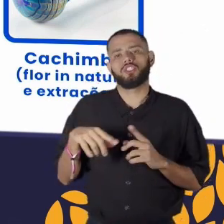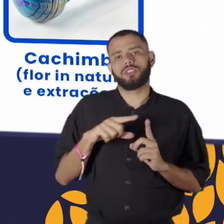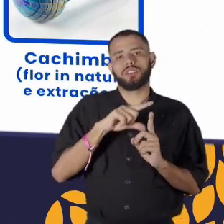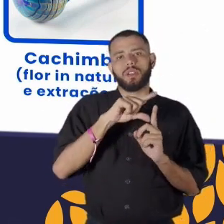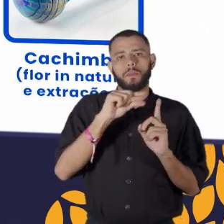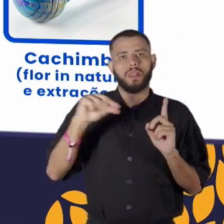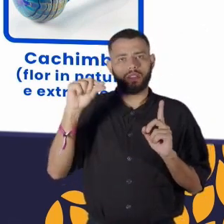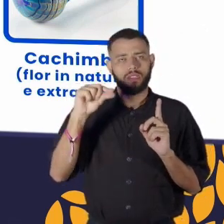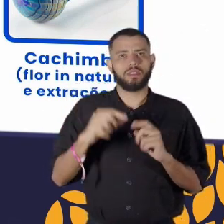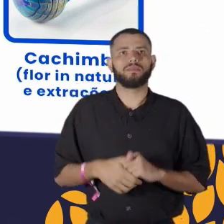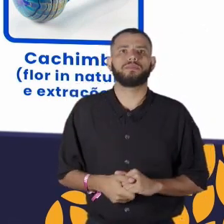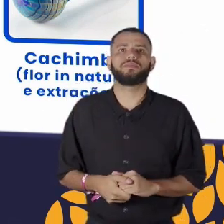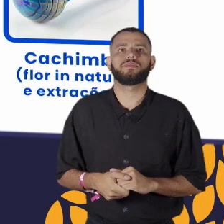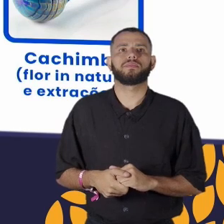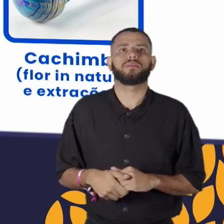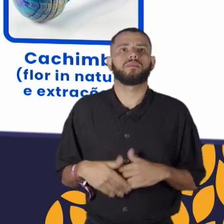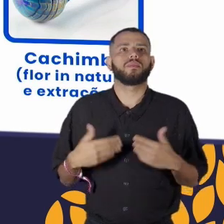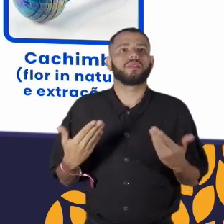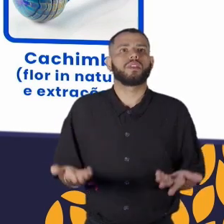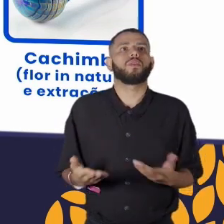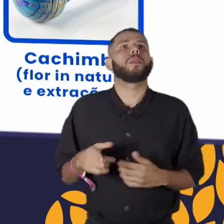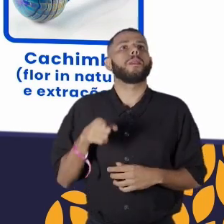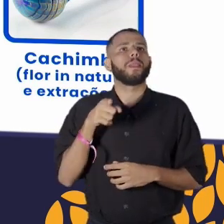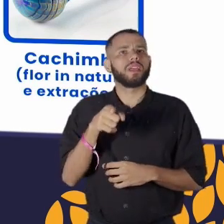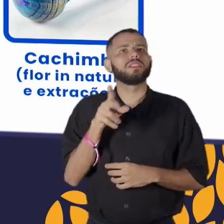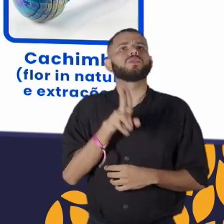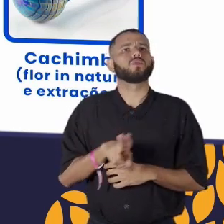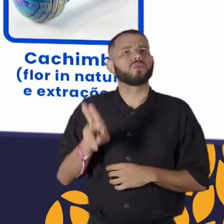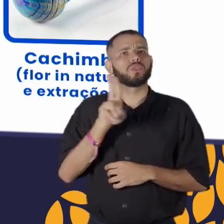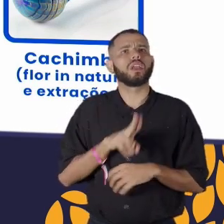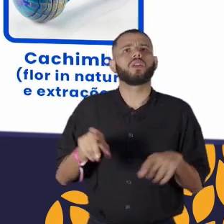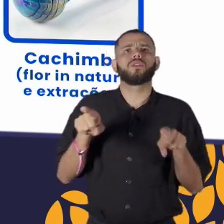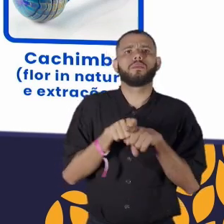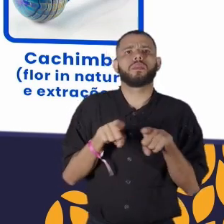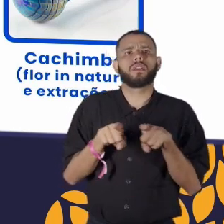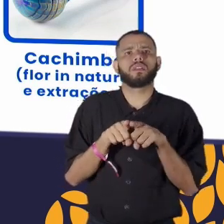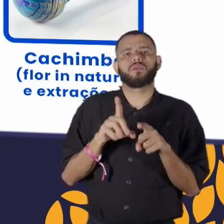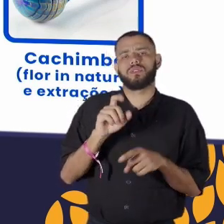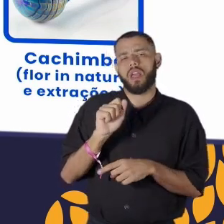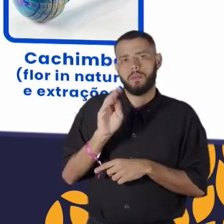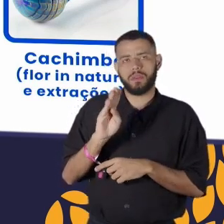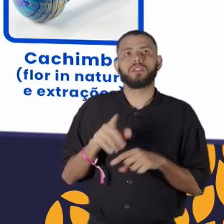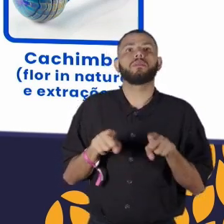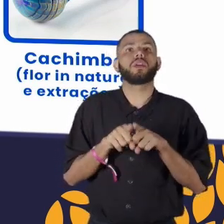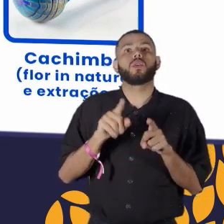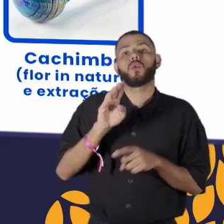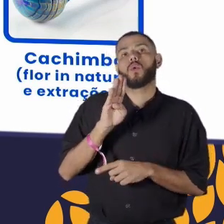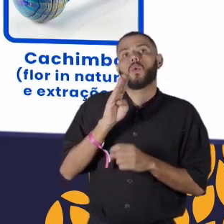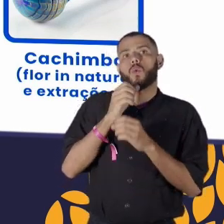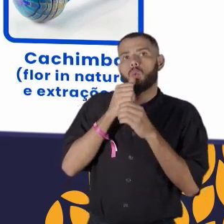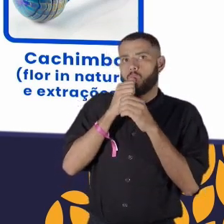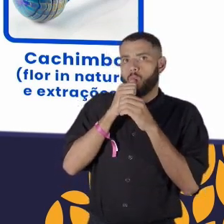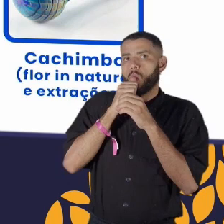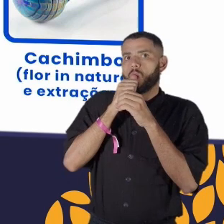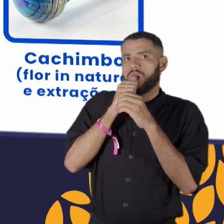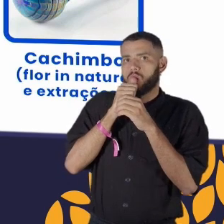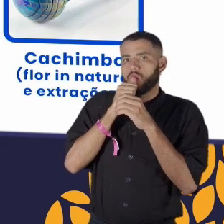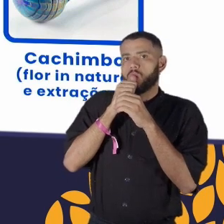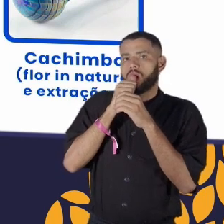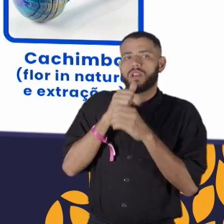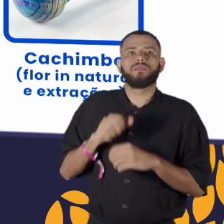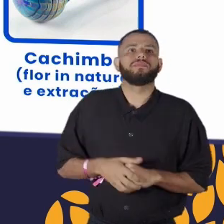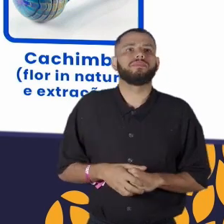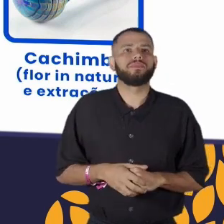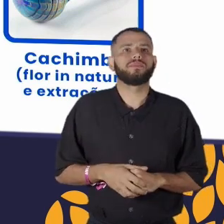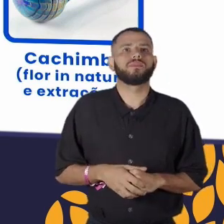um aparelho que é usado também. O bong, o vaporizador de mesa, esse aqui é o